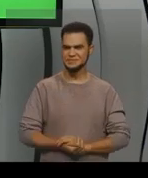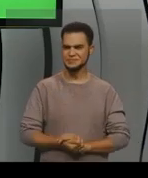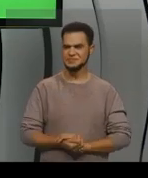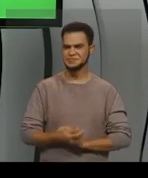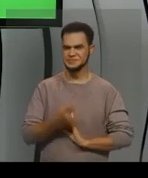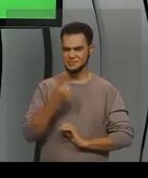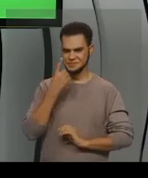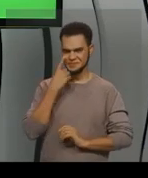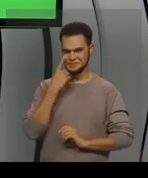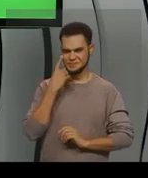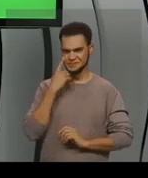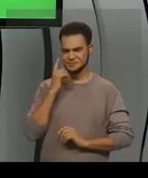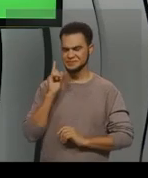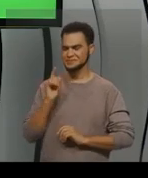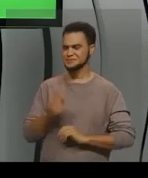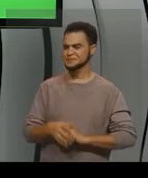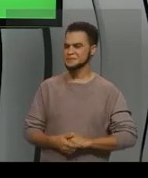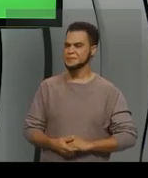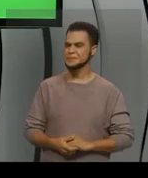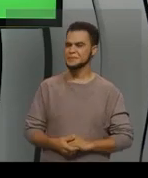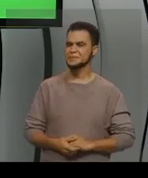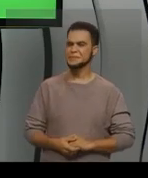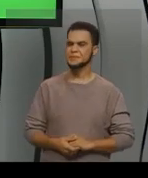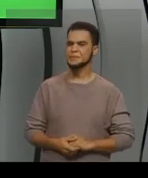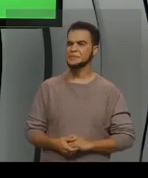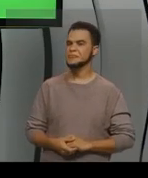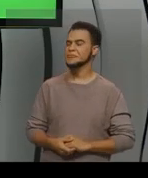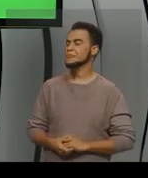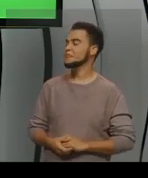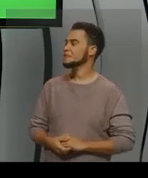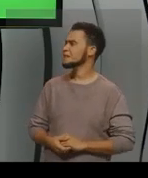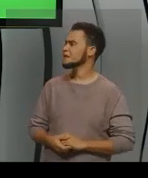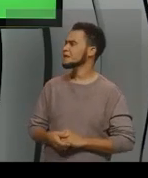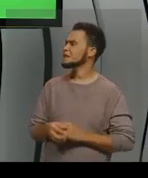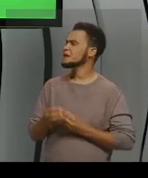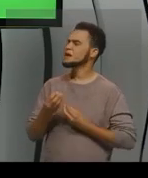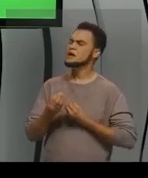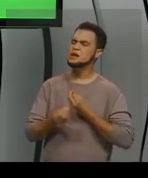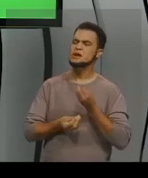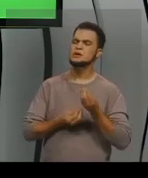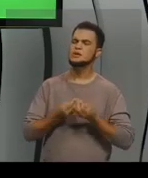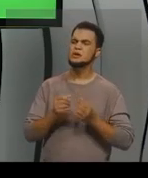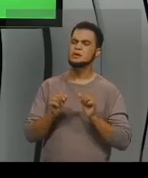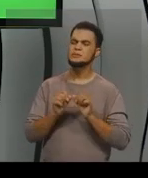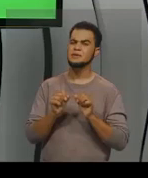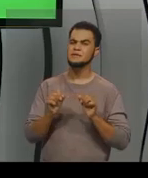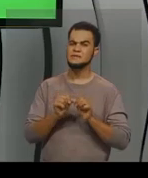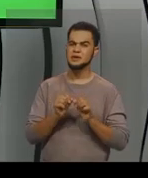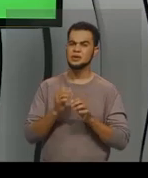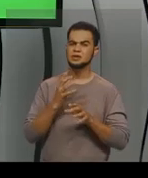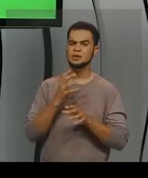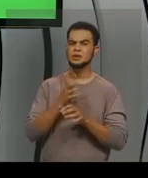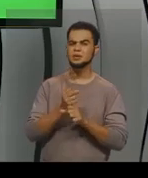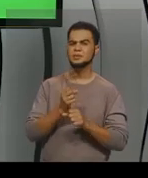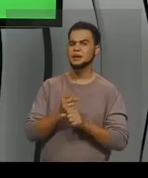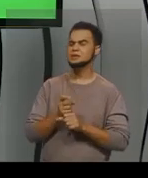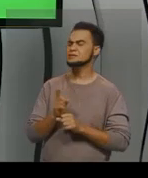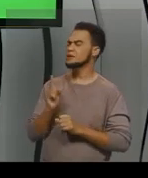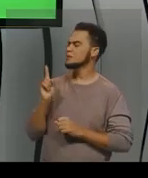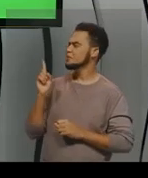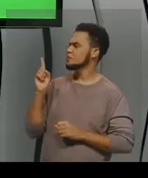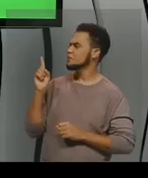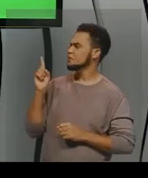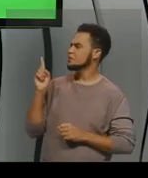pergunta para o primeiro ano. Como é feita a operação 4x² mais 3?